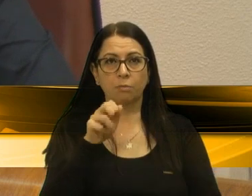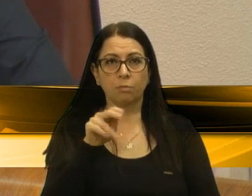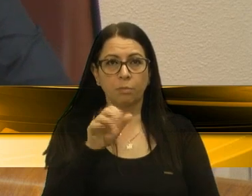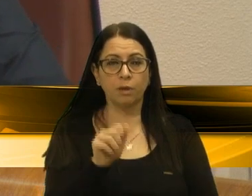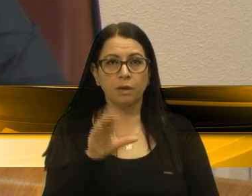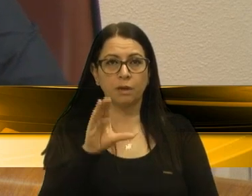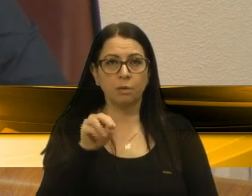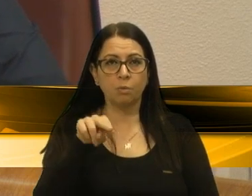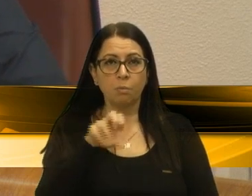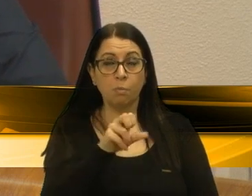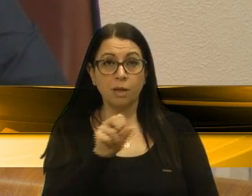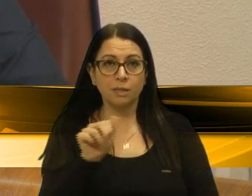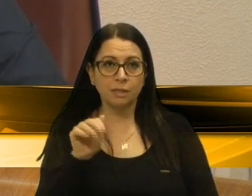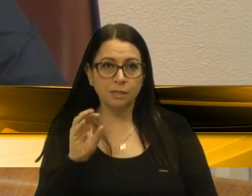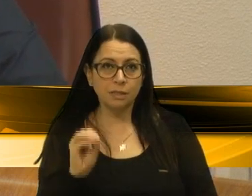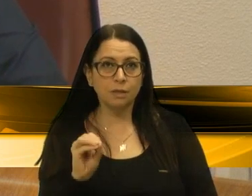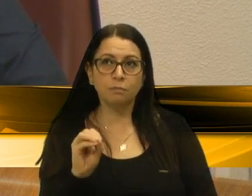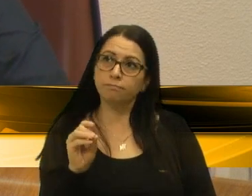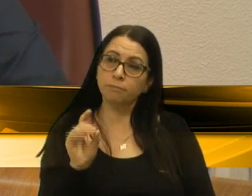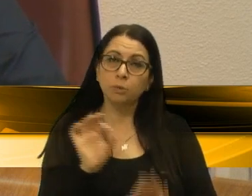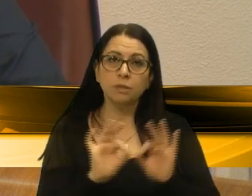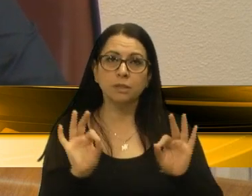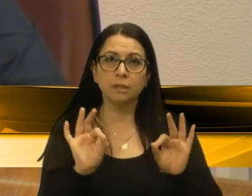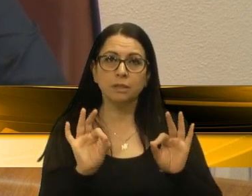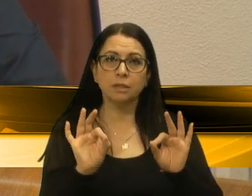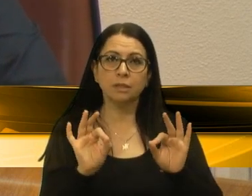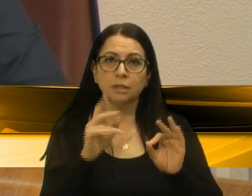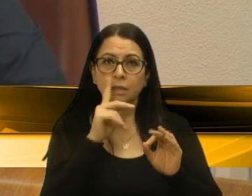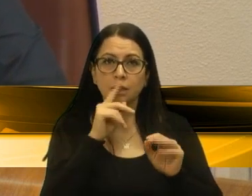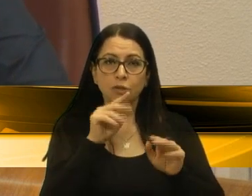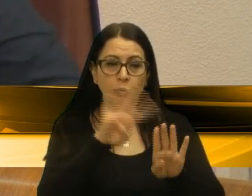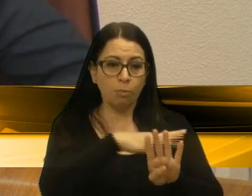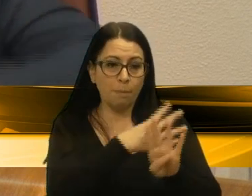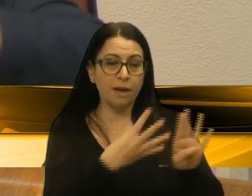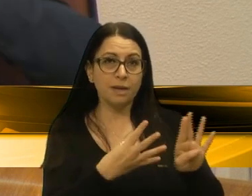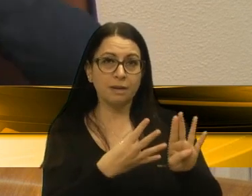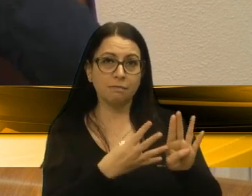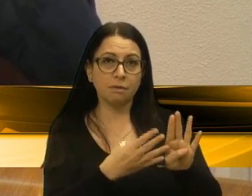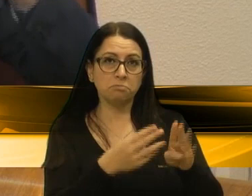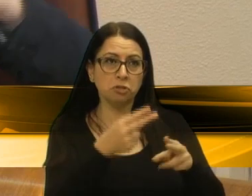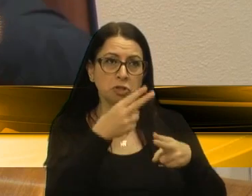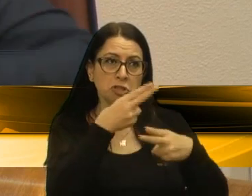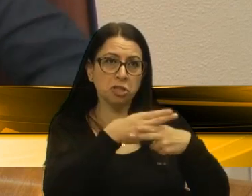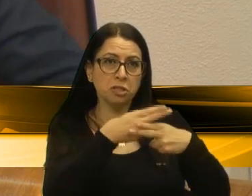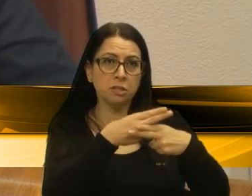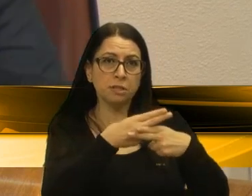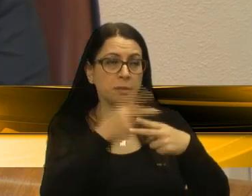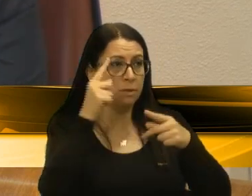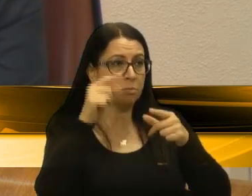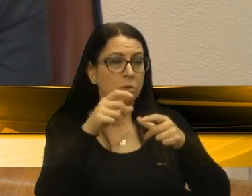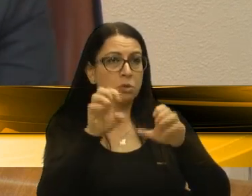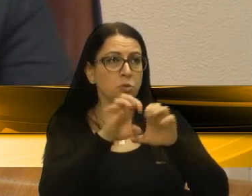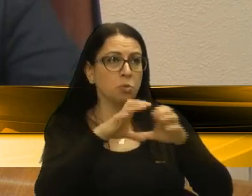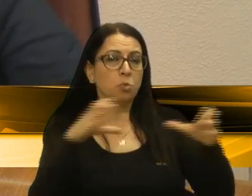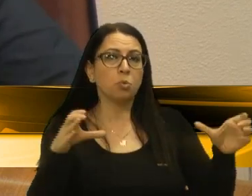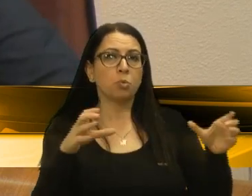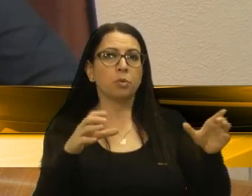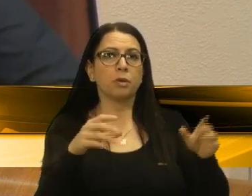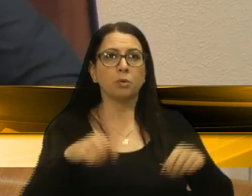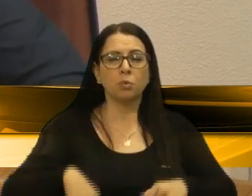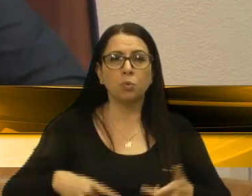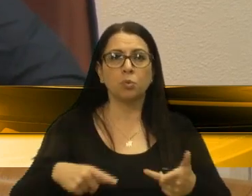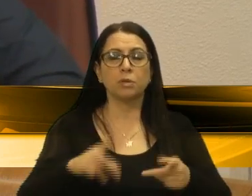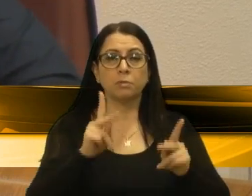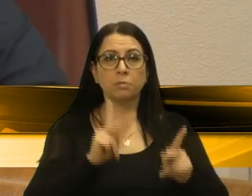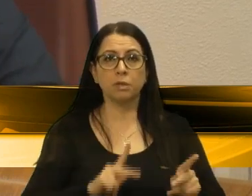eu vou apresentar para os senhores, e eu posso deixar aqui as cópias, caso necessário. Em 2009,